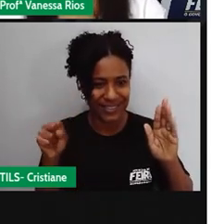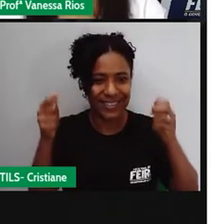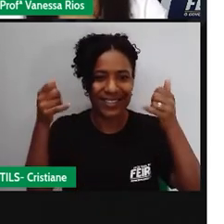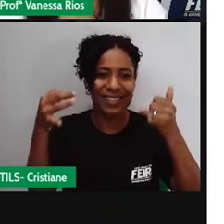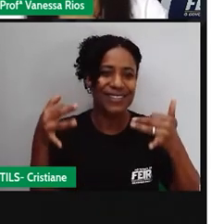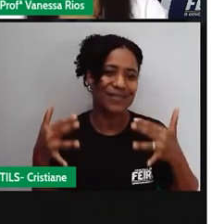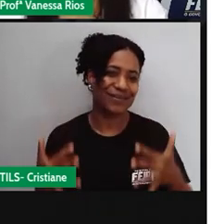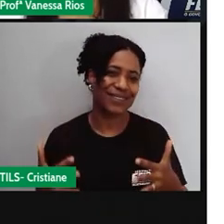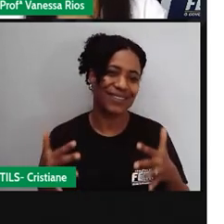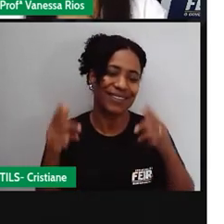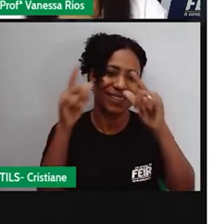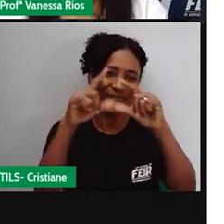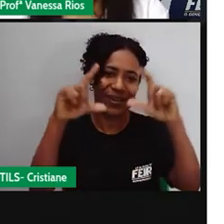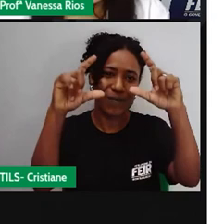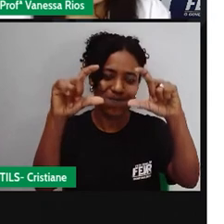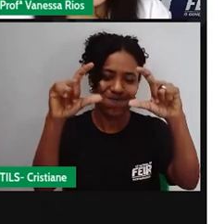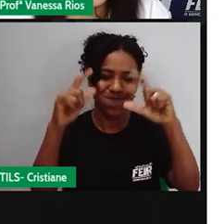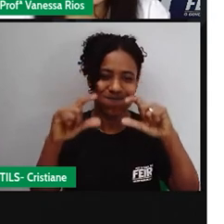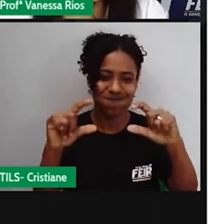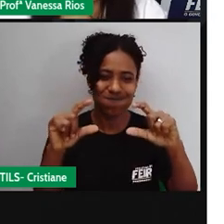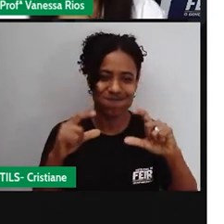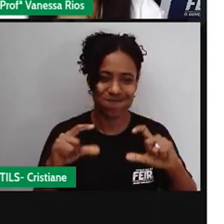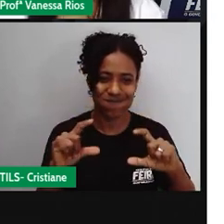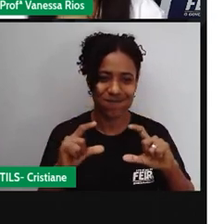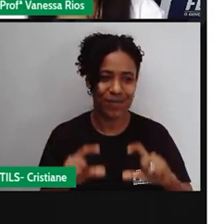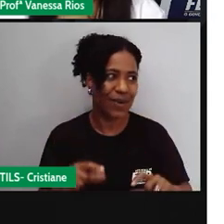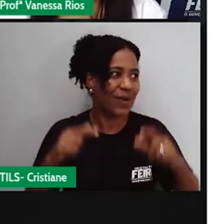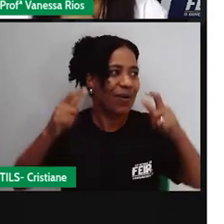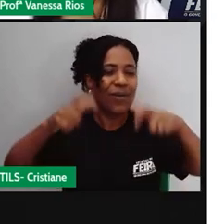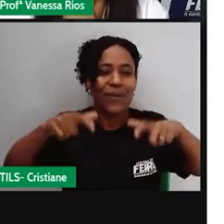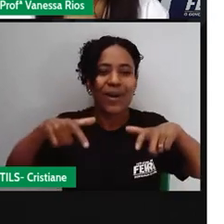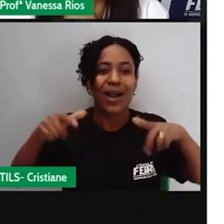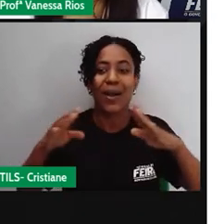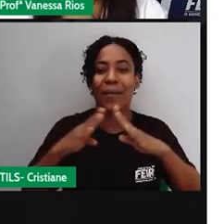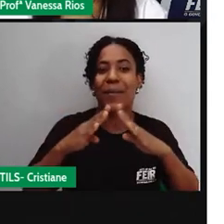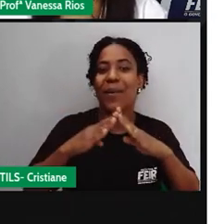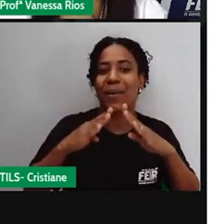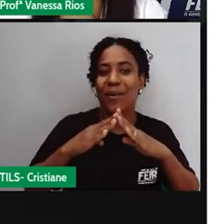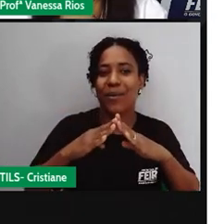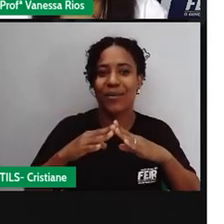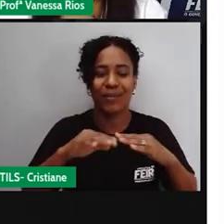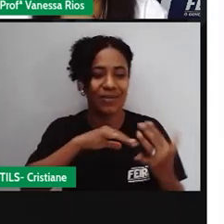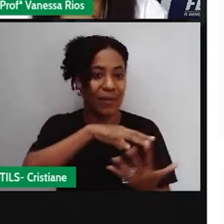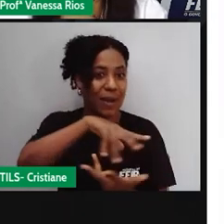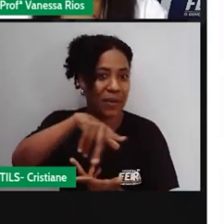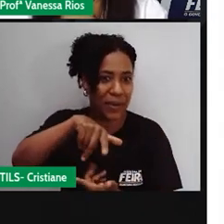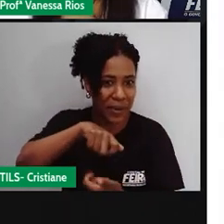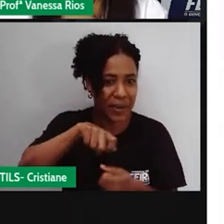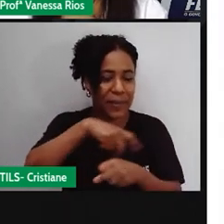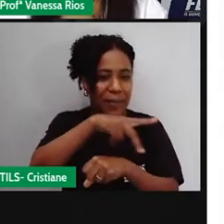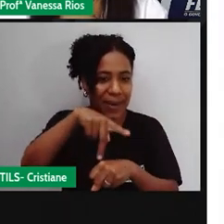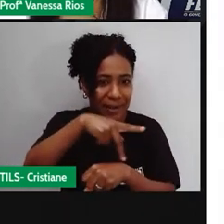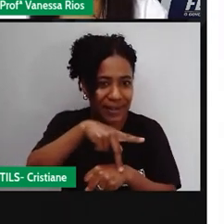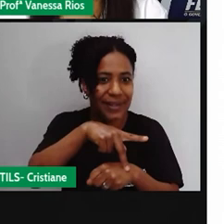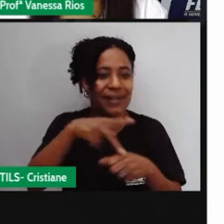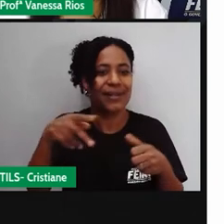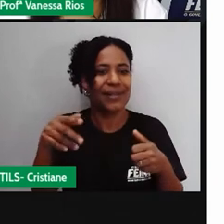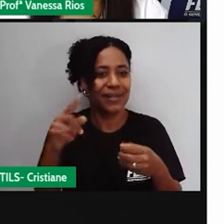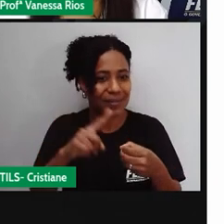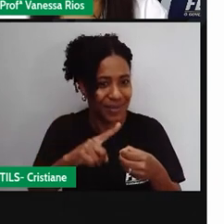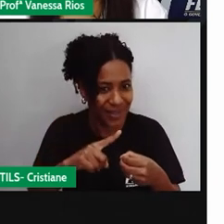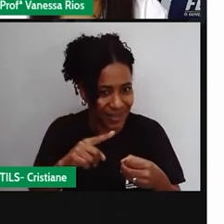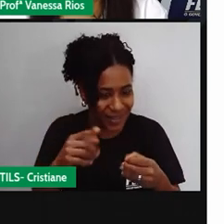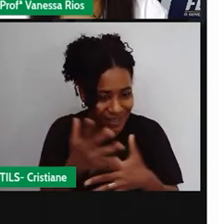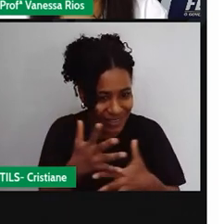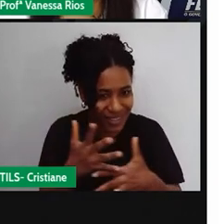versos o lugar onde ela mora. Então, ela começa falando do planeta, do país, da cidade,